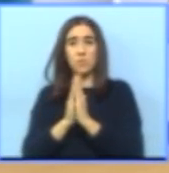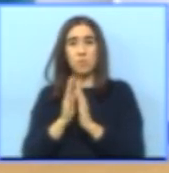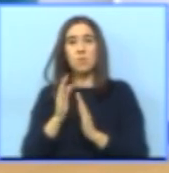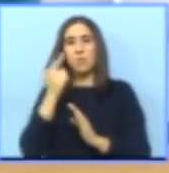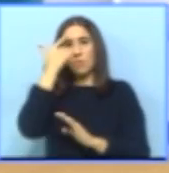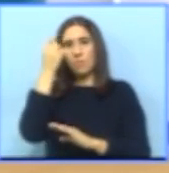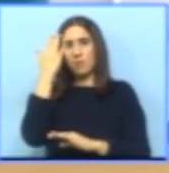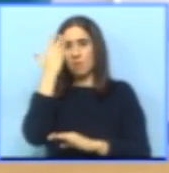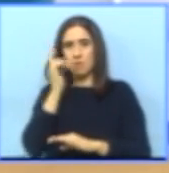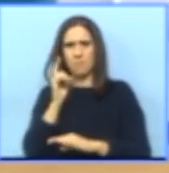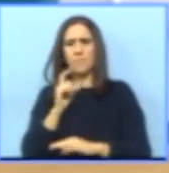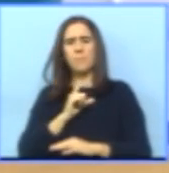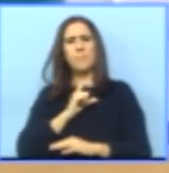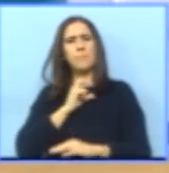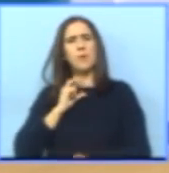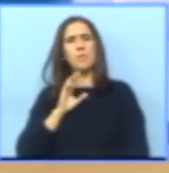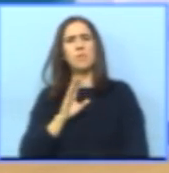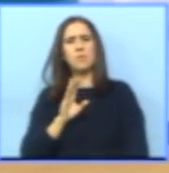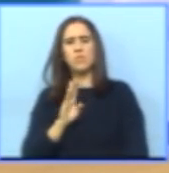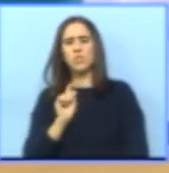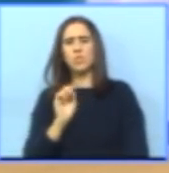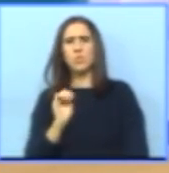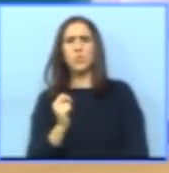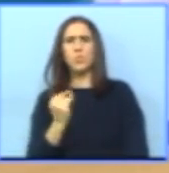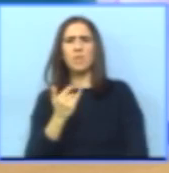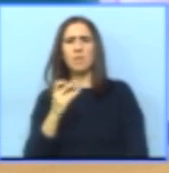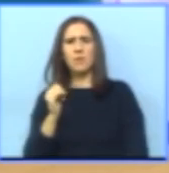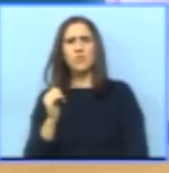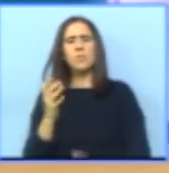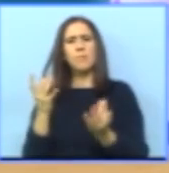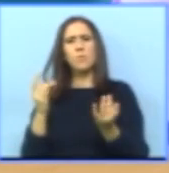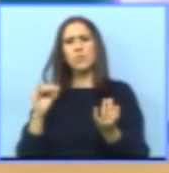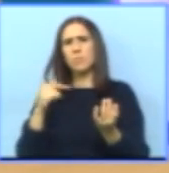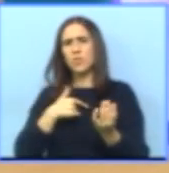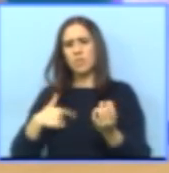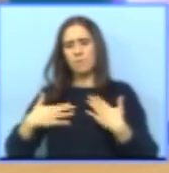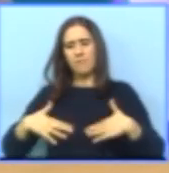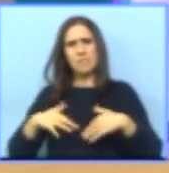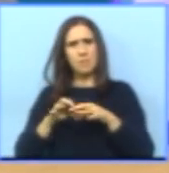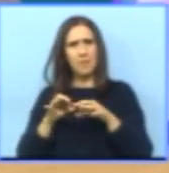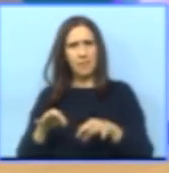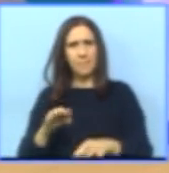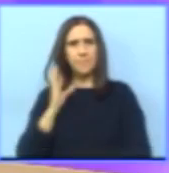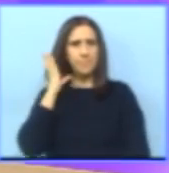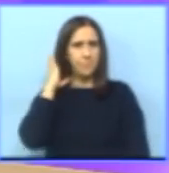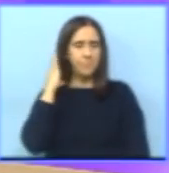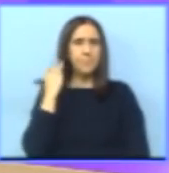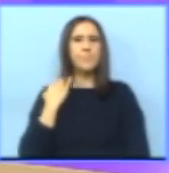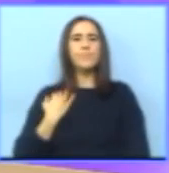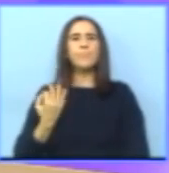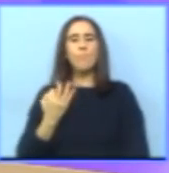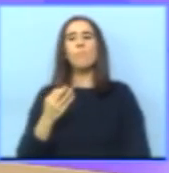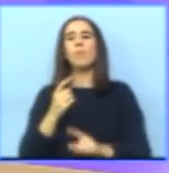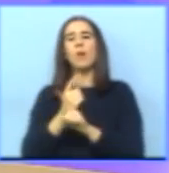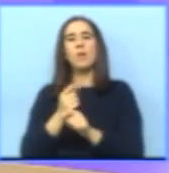de compreender que os padres jesuítas vestiam à maneira dos budistas, por exemplo, na China. Isso faz de facto da companhia da missionação